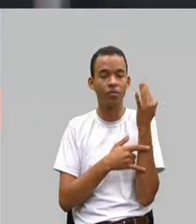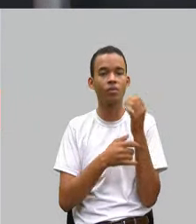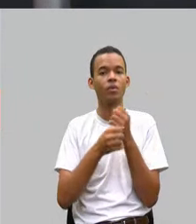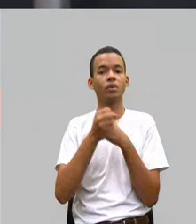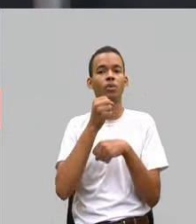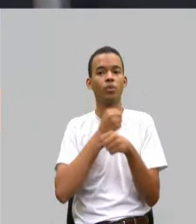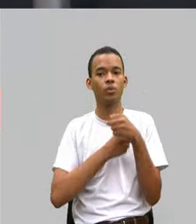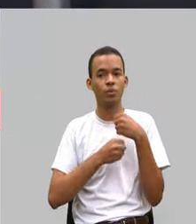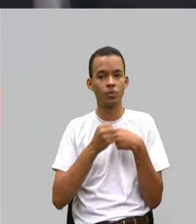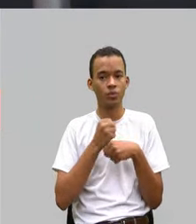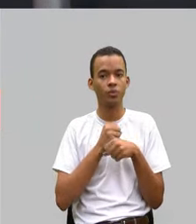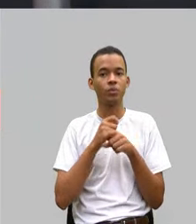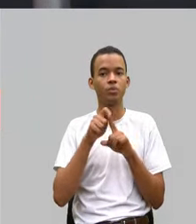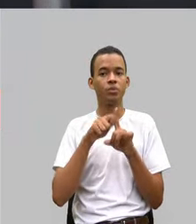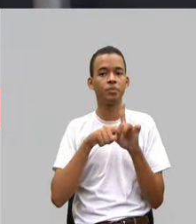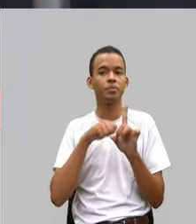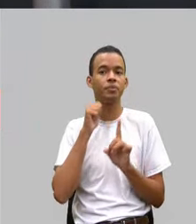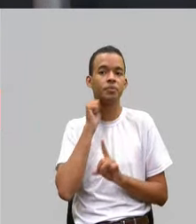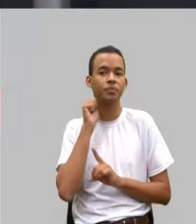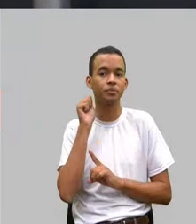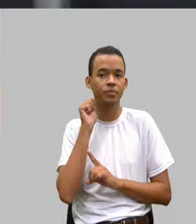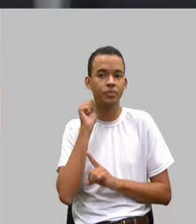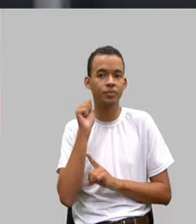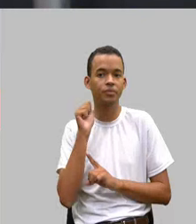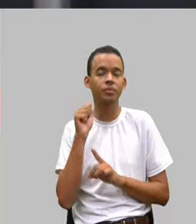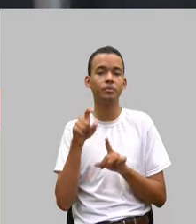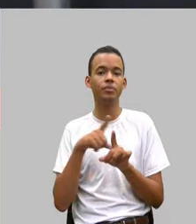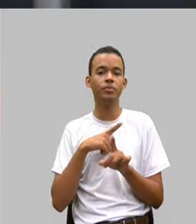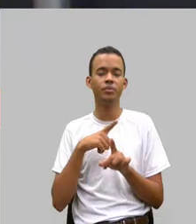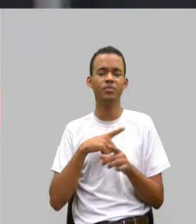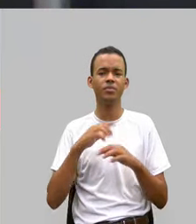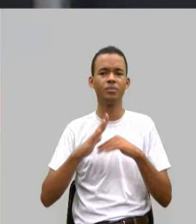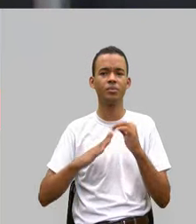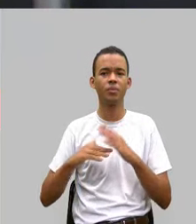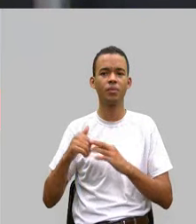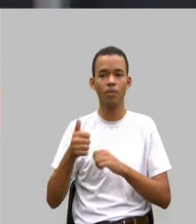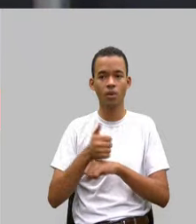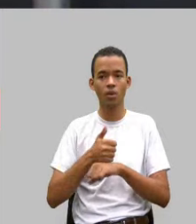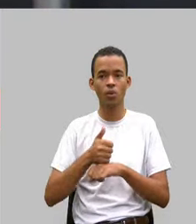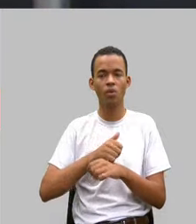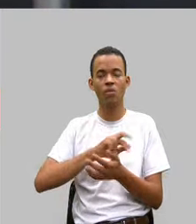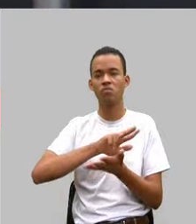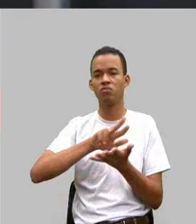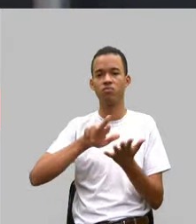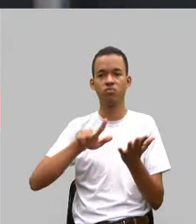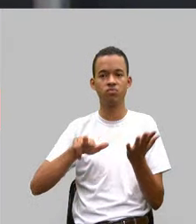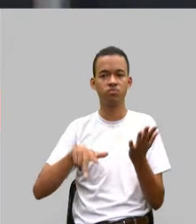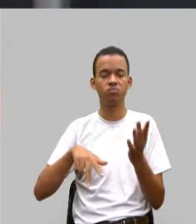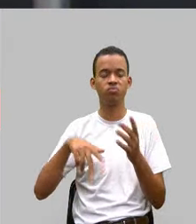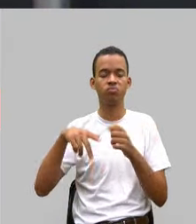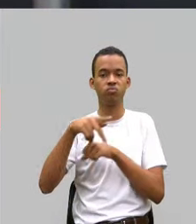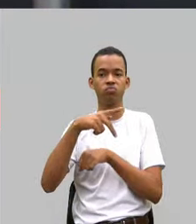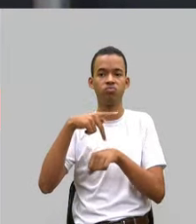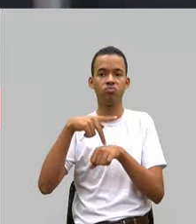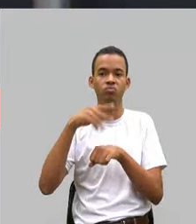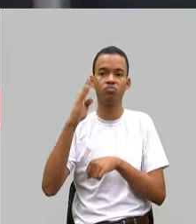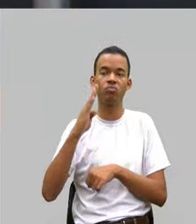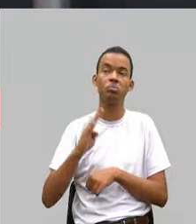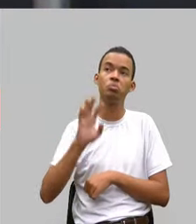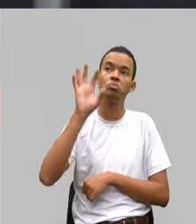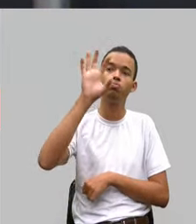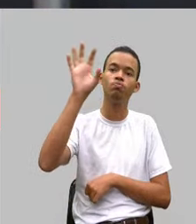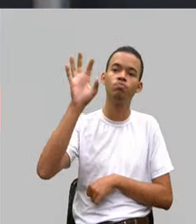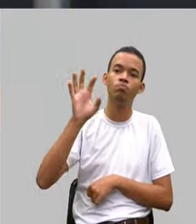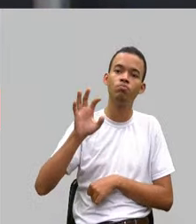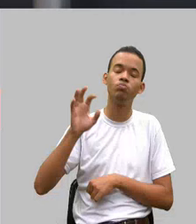participação de pesquisadores de Campos distintos provenientes de todo o território nacional que enriqueceram vivamente o evento